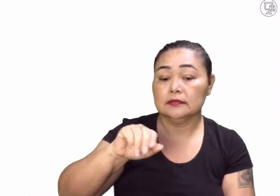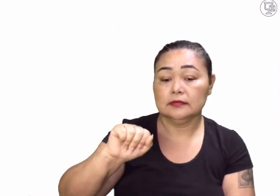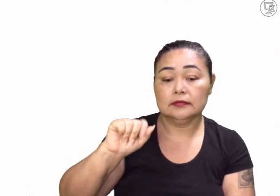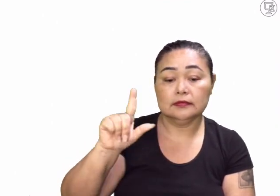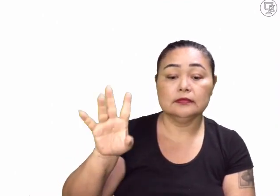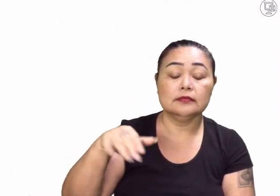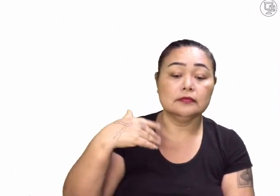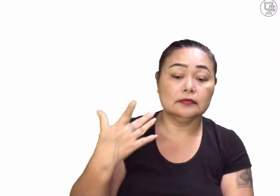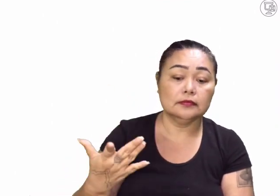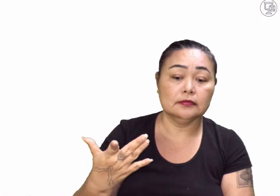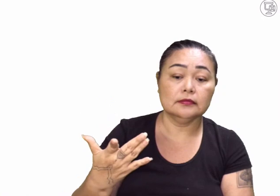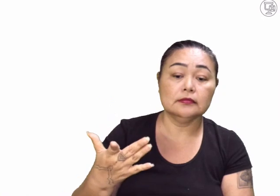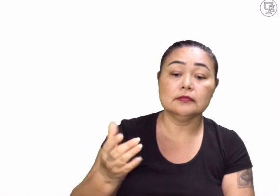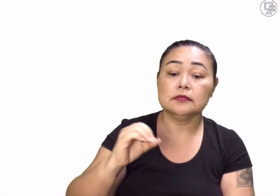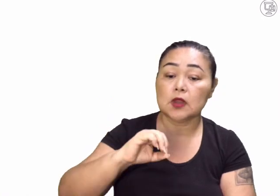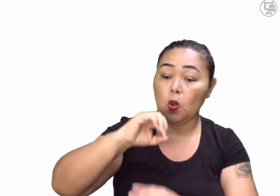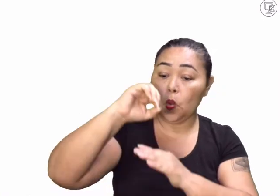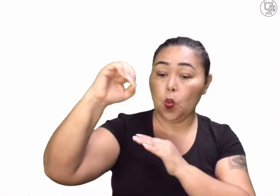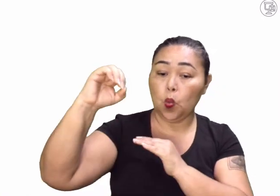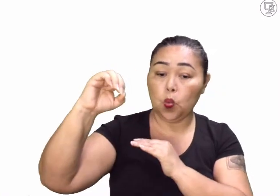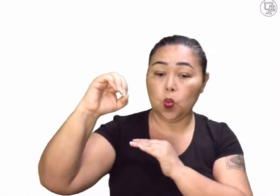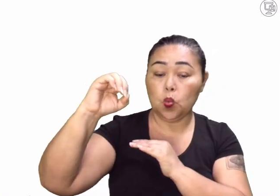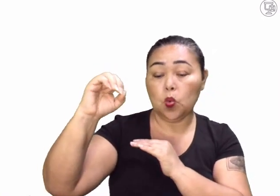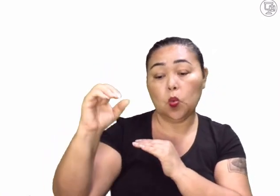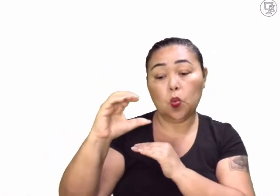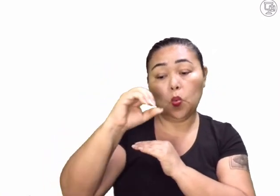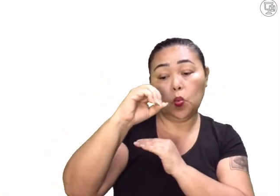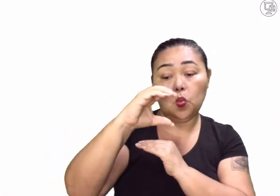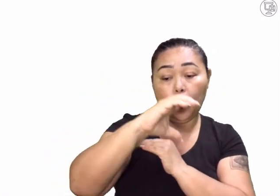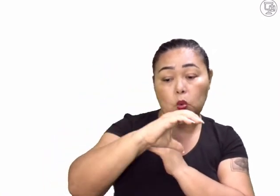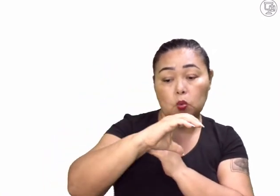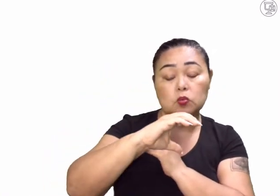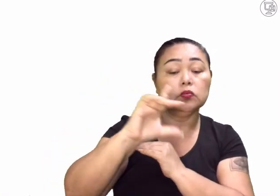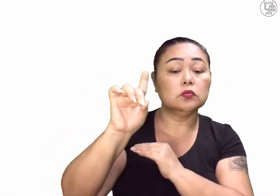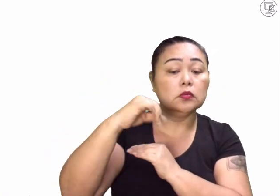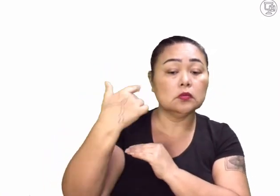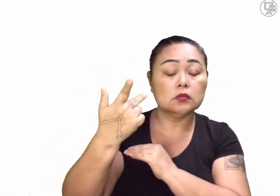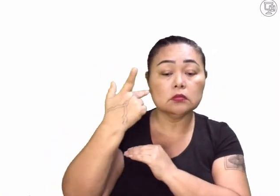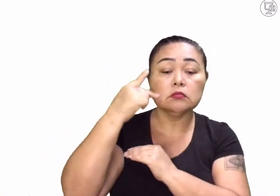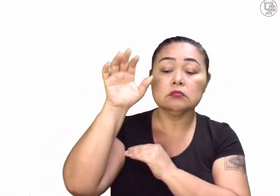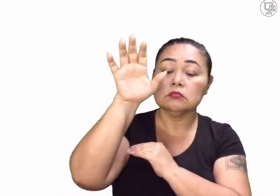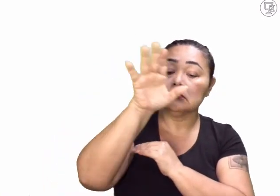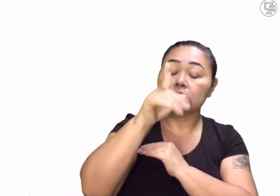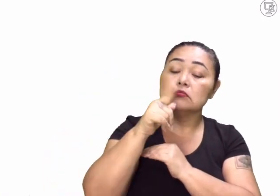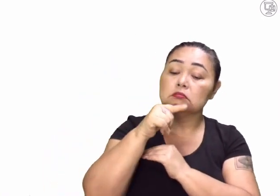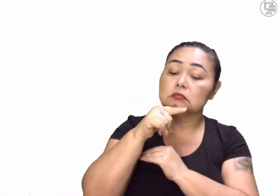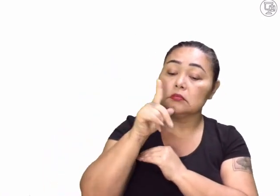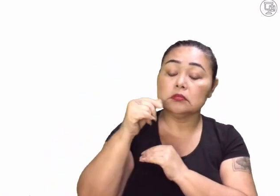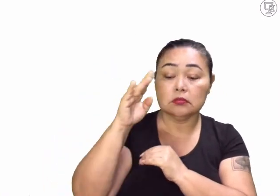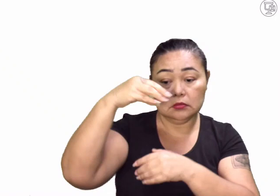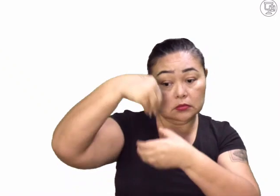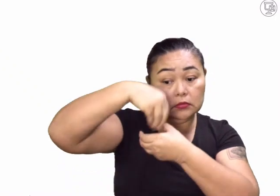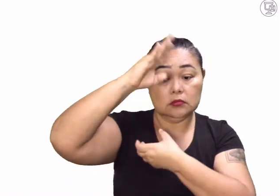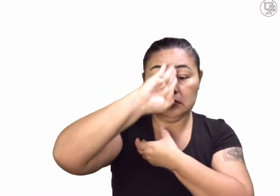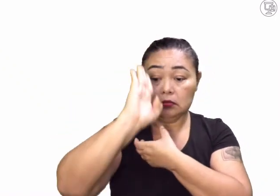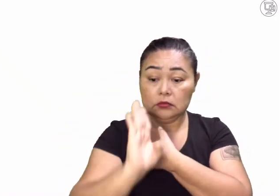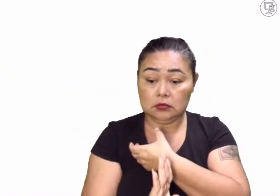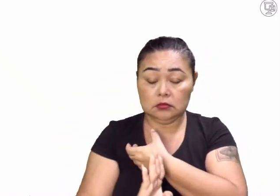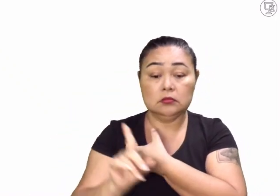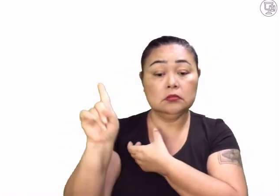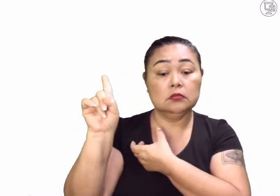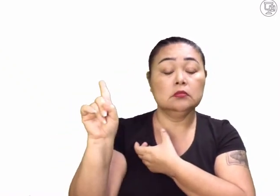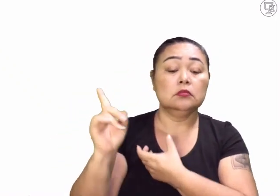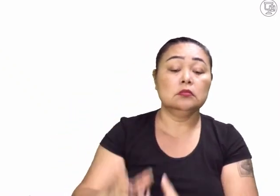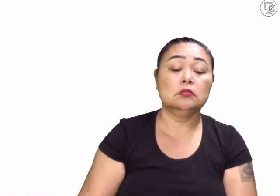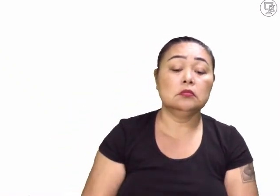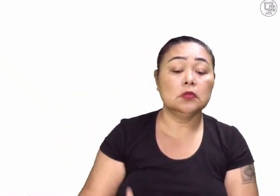Atlântico Oriental e o Ocidental. Essas são as bacias hidrográficas do Brasil, Rogério.